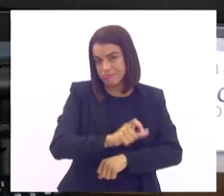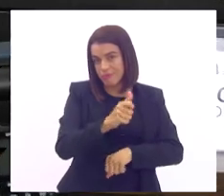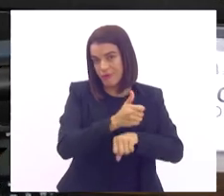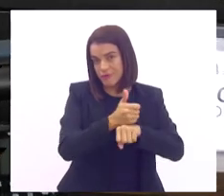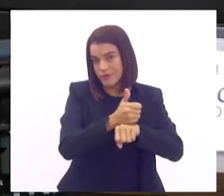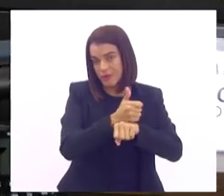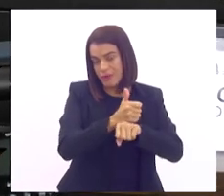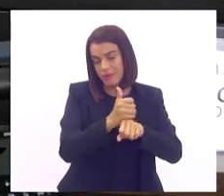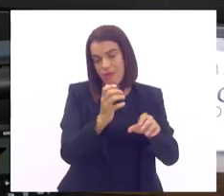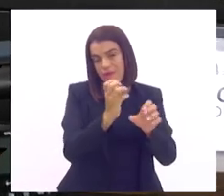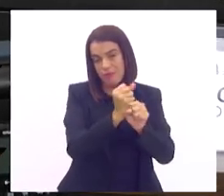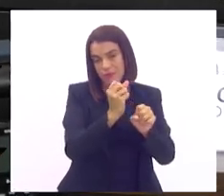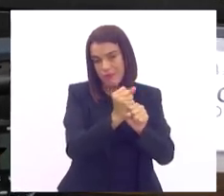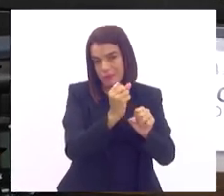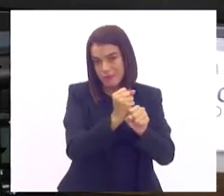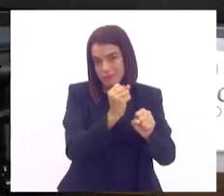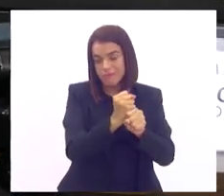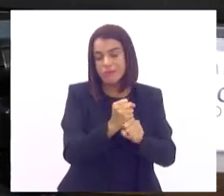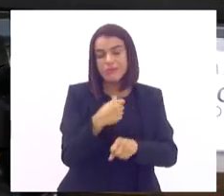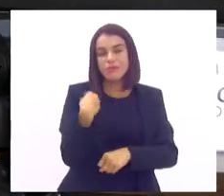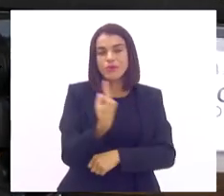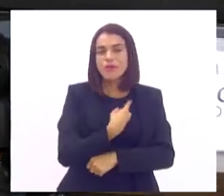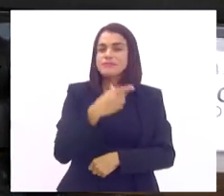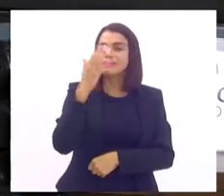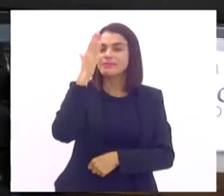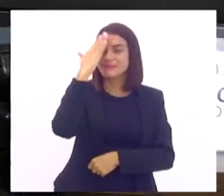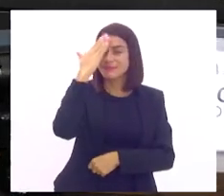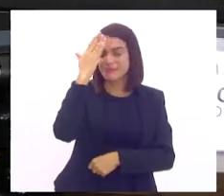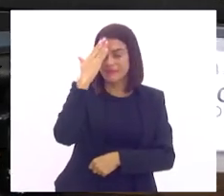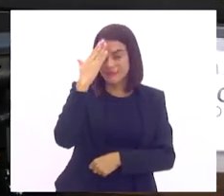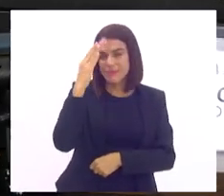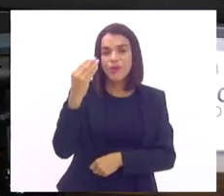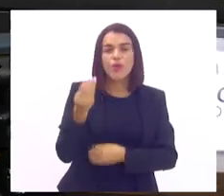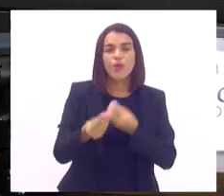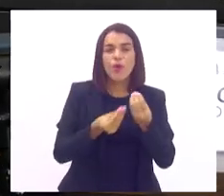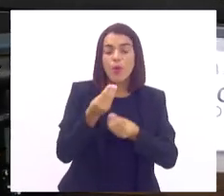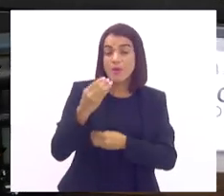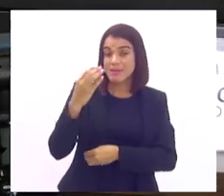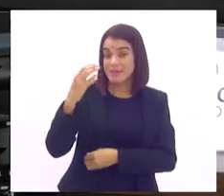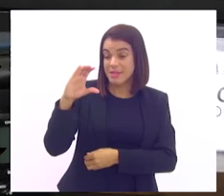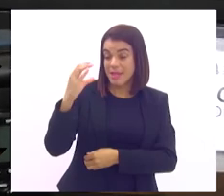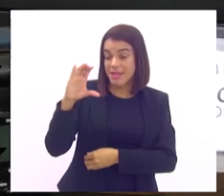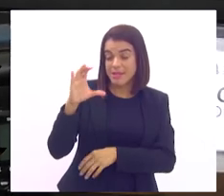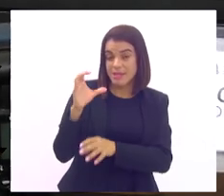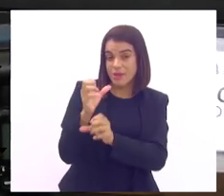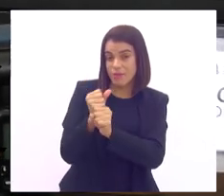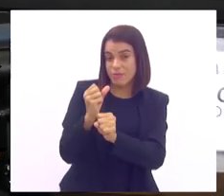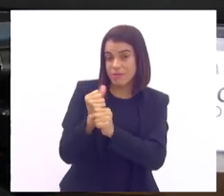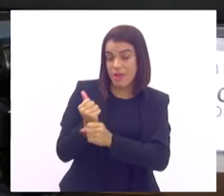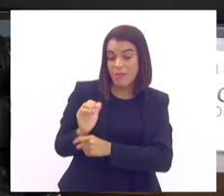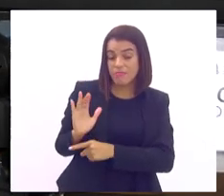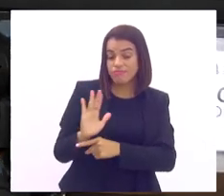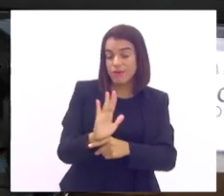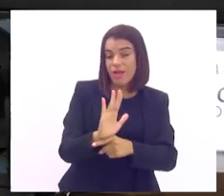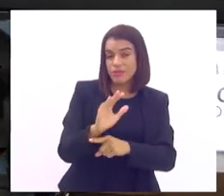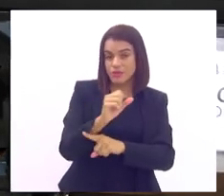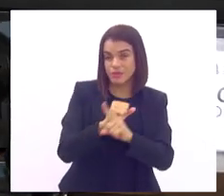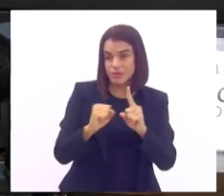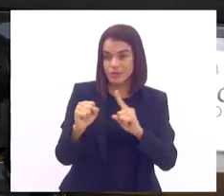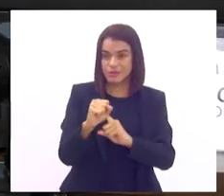da contabilidade, sabemos a importância que a ciência contábil tem para a sociedade. Eu acho